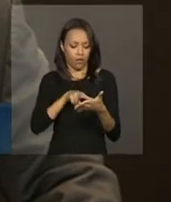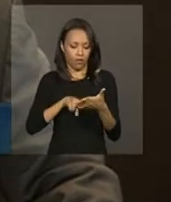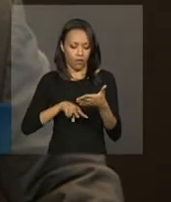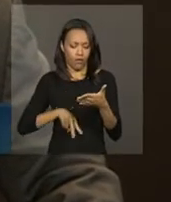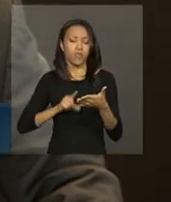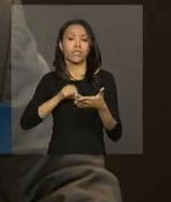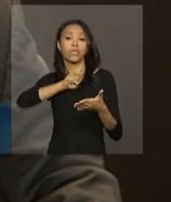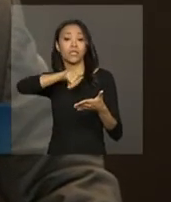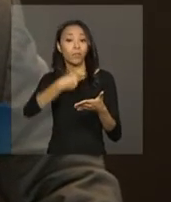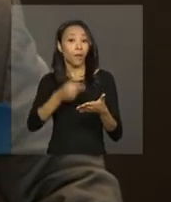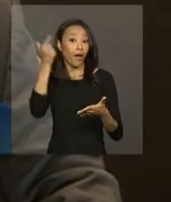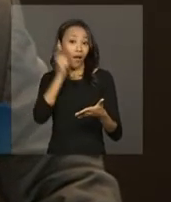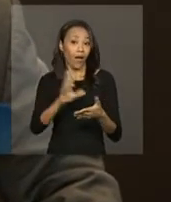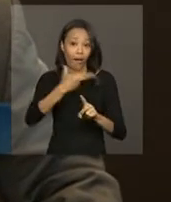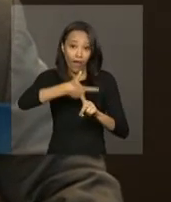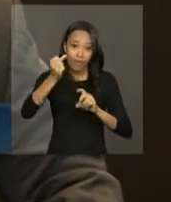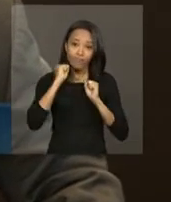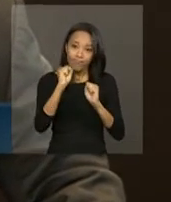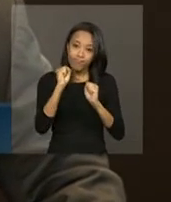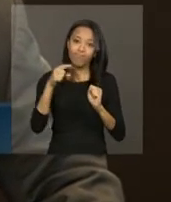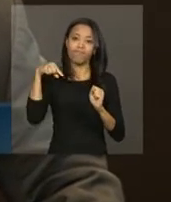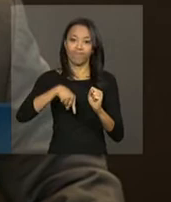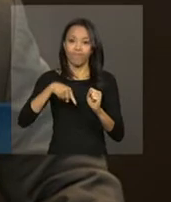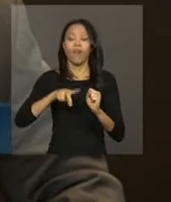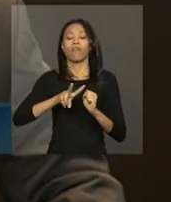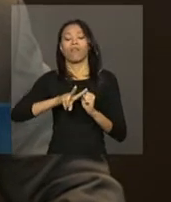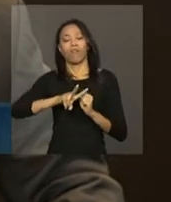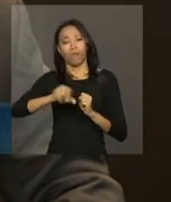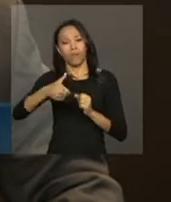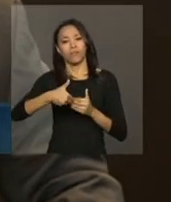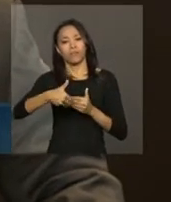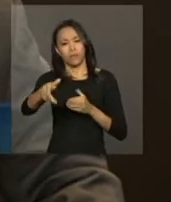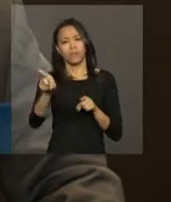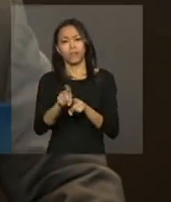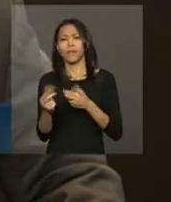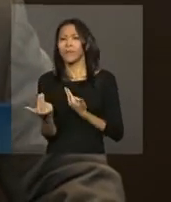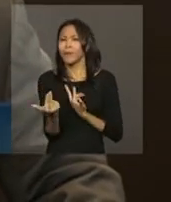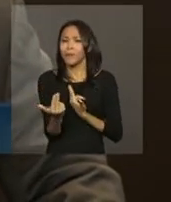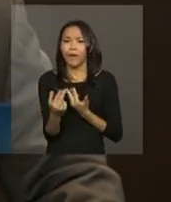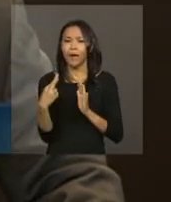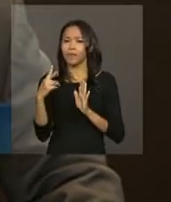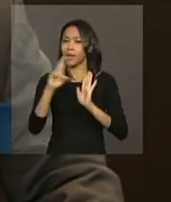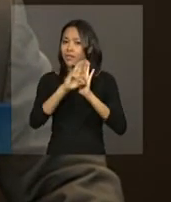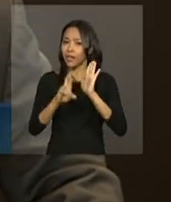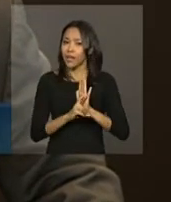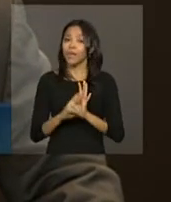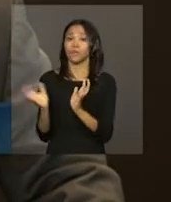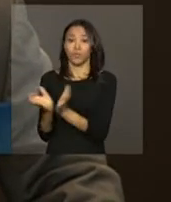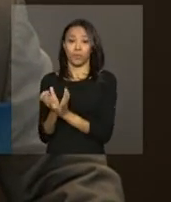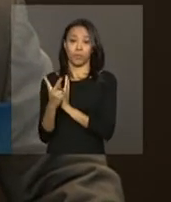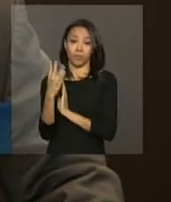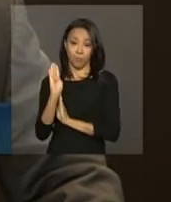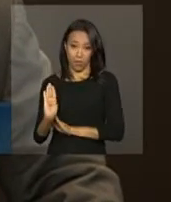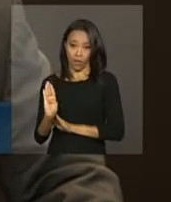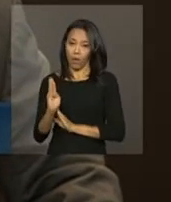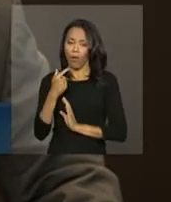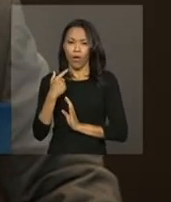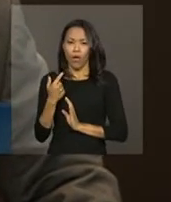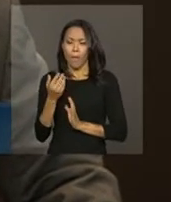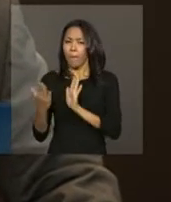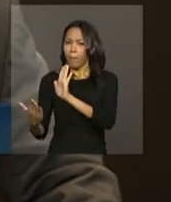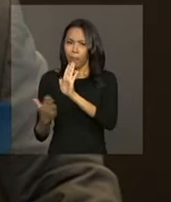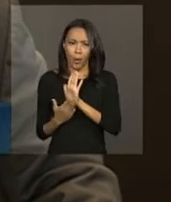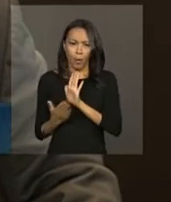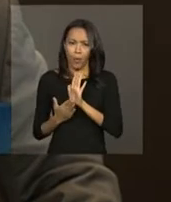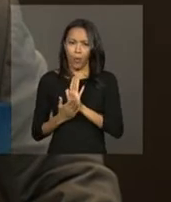de ser declarado vencedor deste lote será aplicada a mesma dinâmica para o lote b não havendo propostas